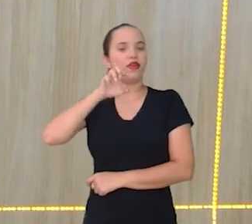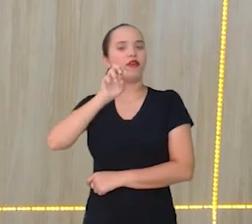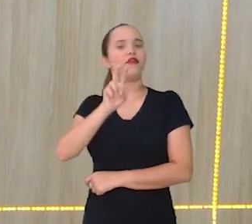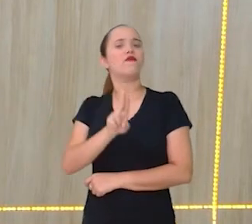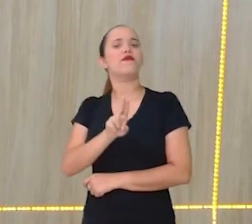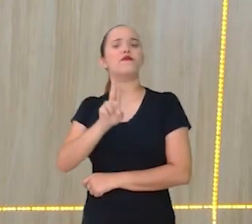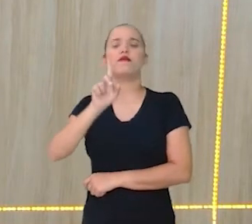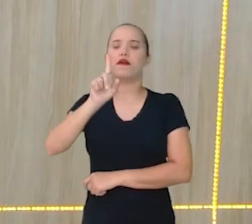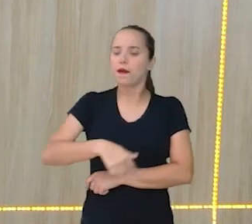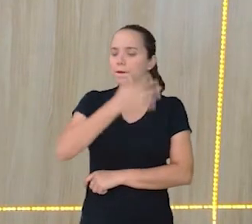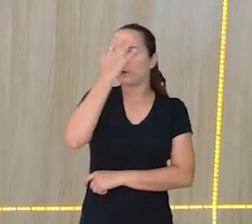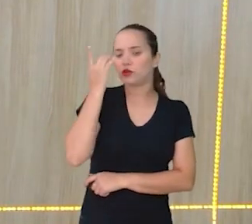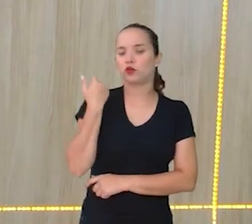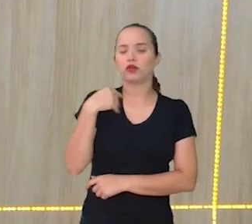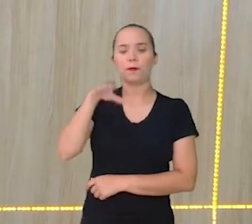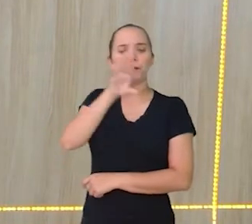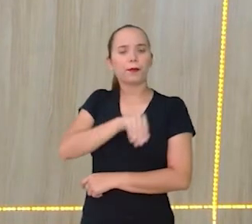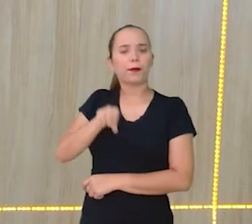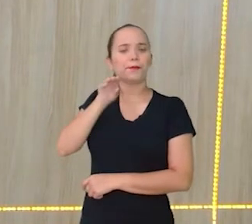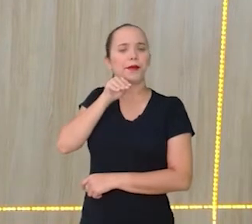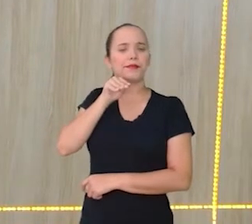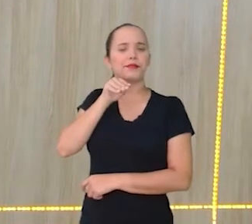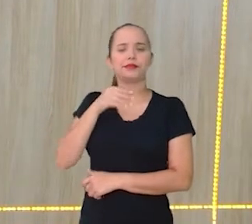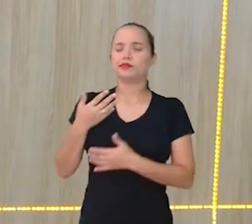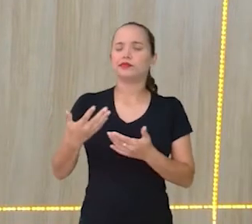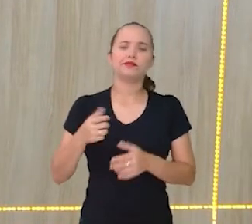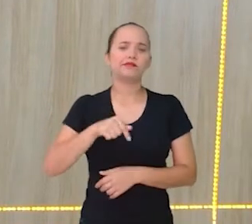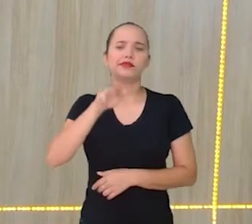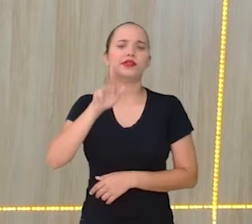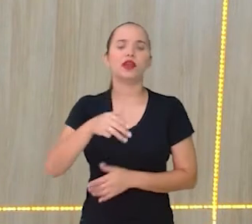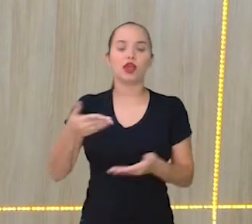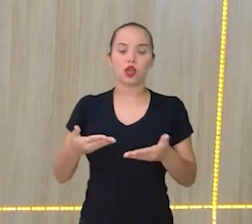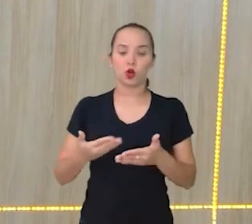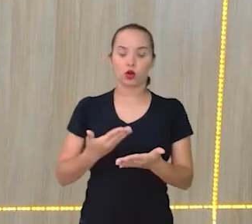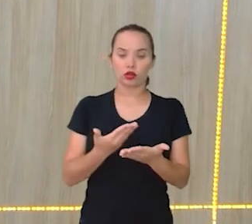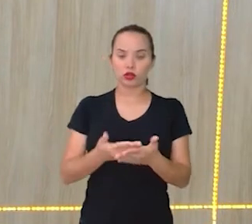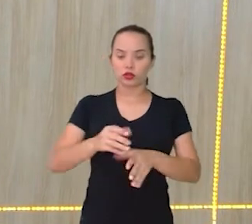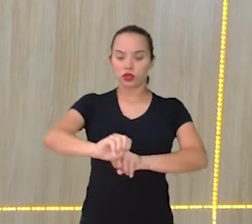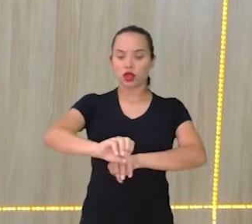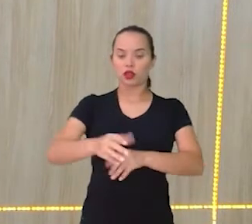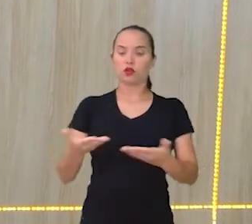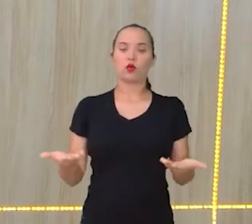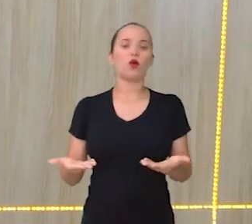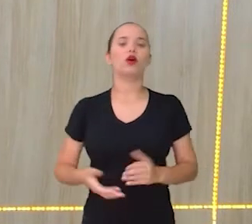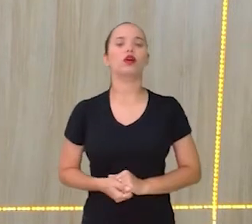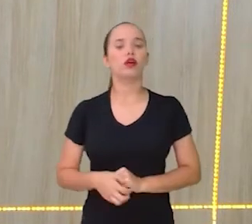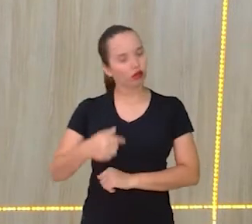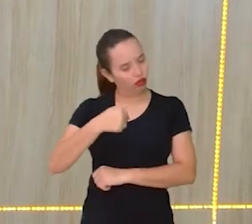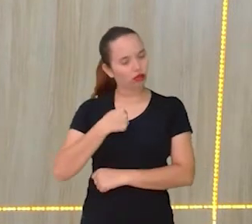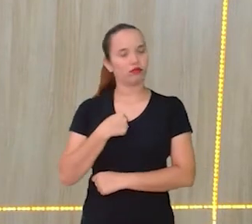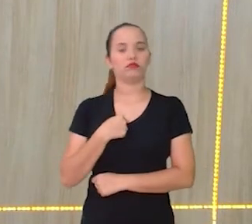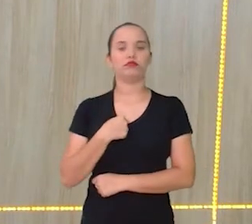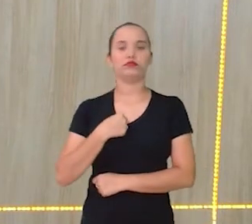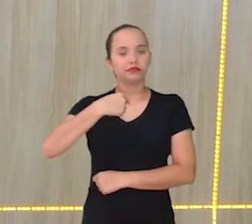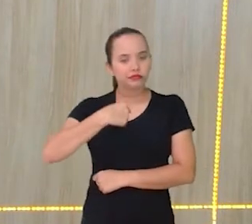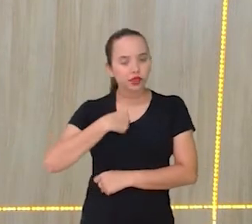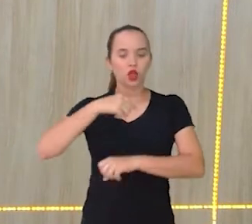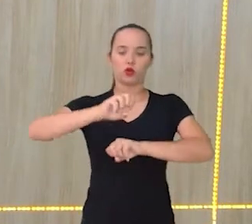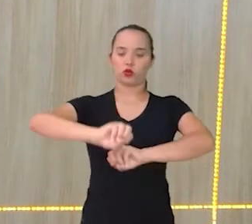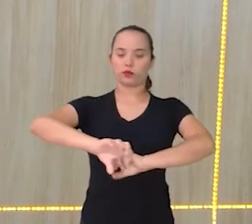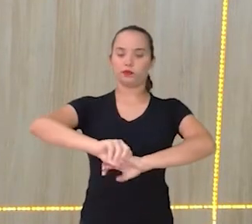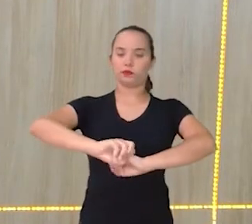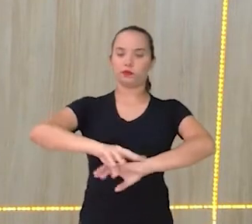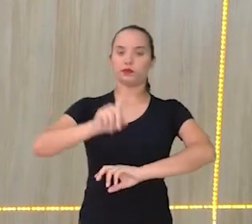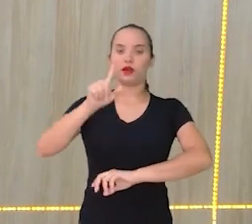essa aula de concordância verbal agora para vocês? Eu estou dando a aula, tá? É a primeira pessoa